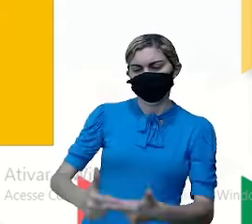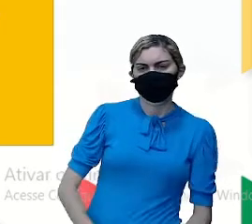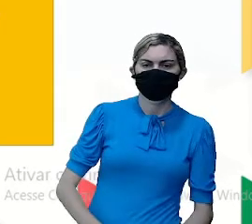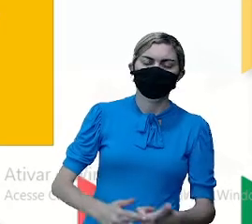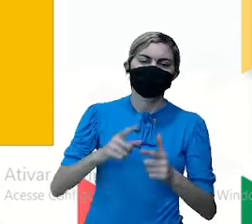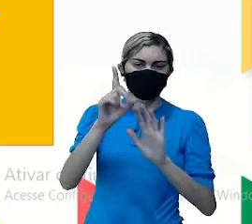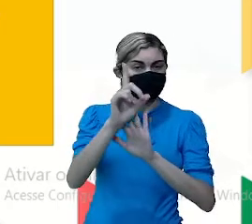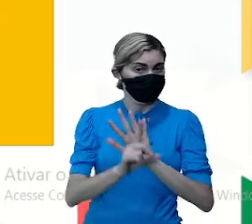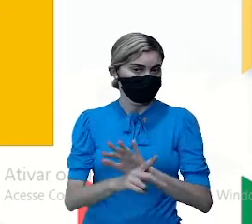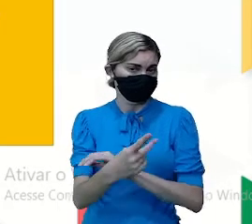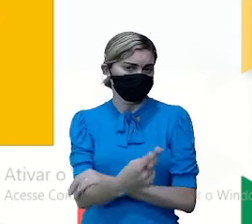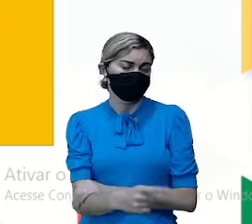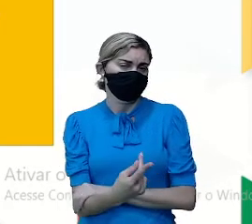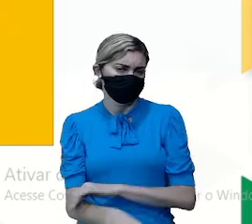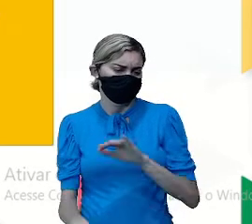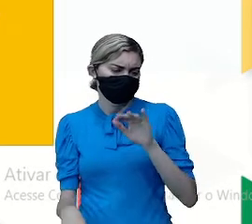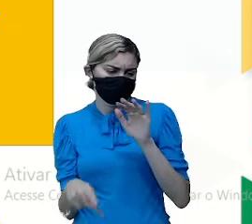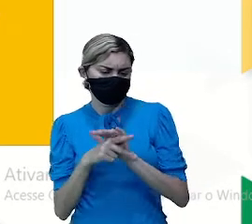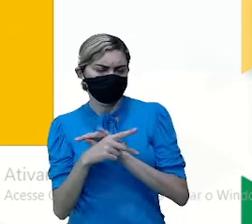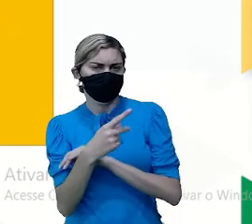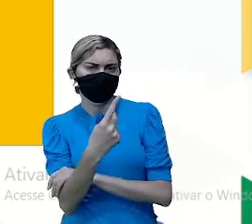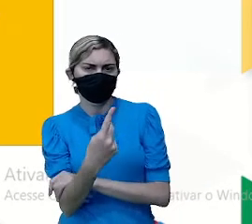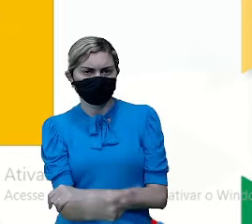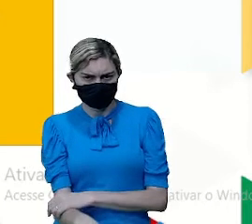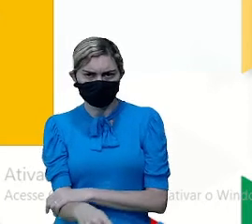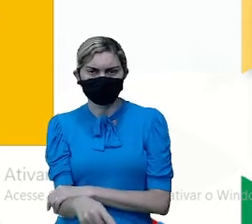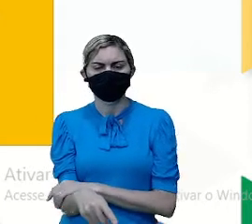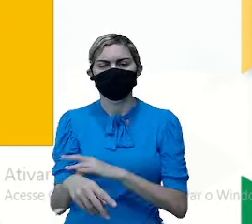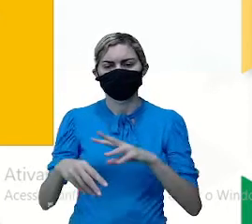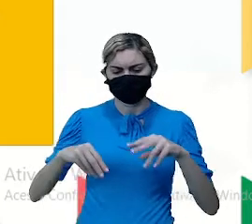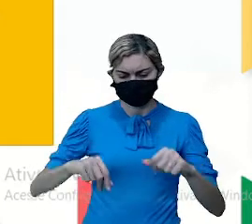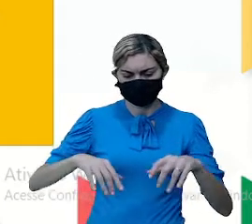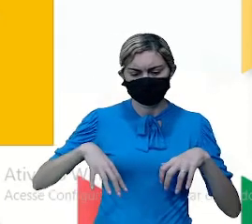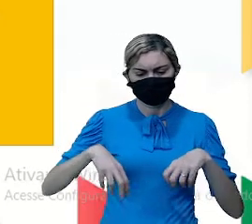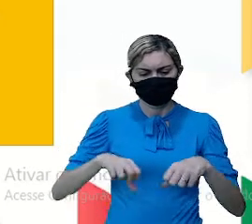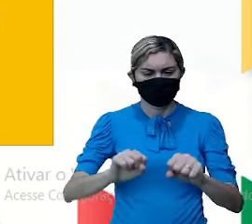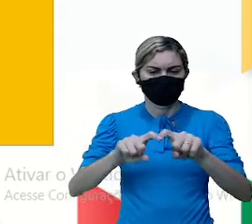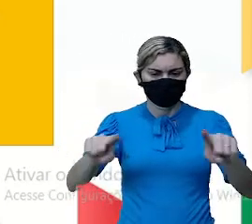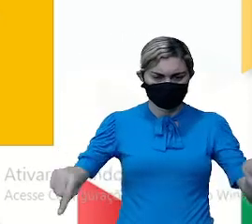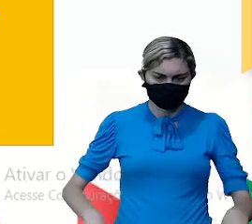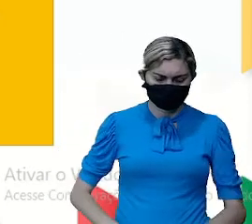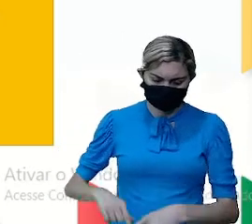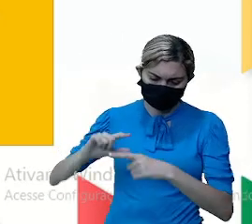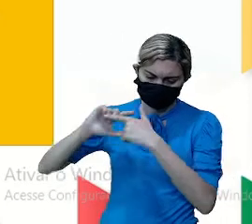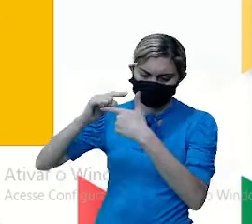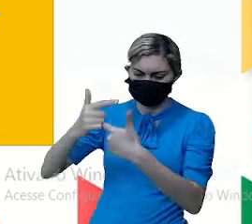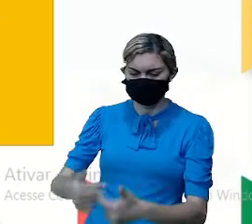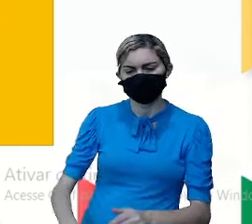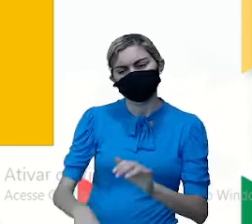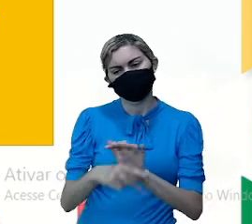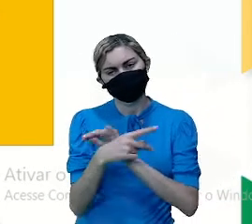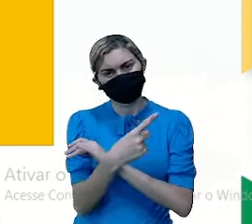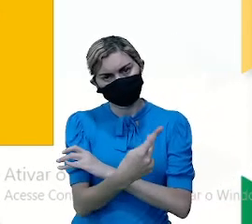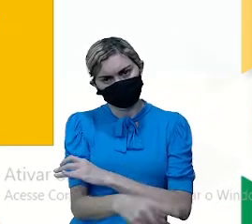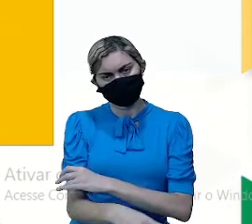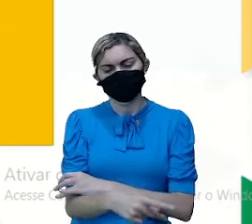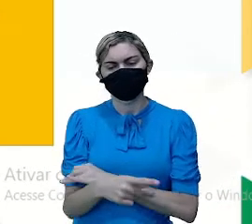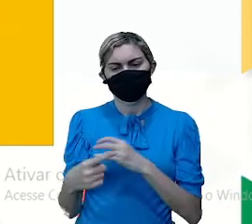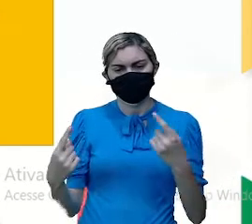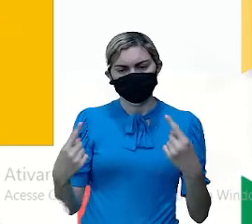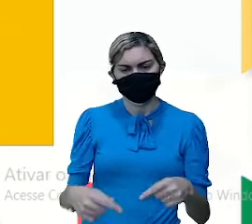os direitos originários sobre as terras que tradicionalmente ocupam, competindo